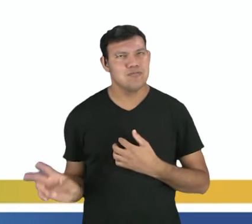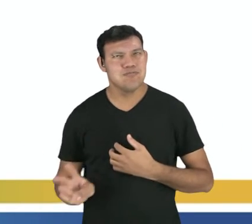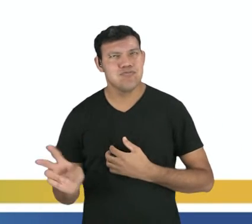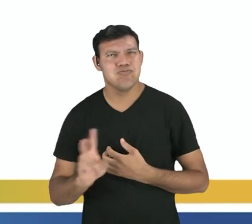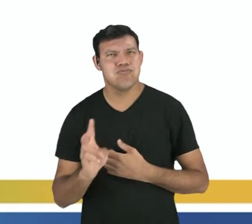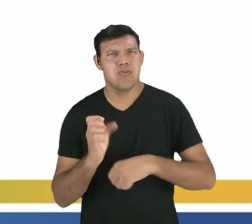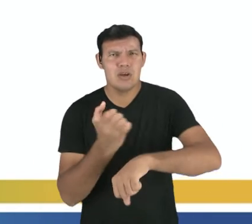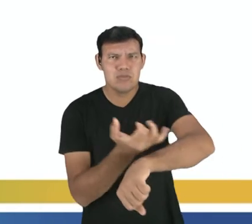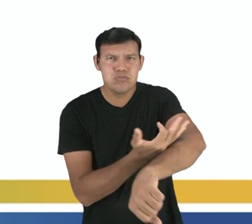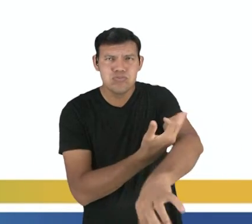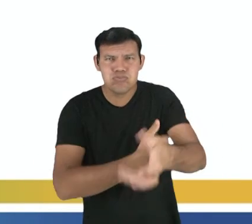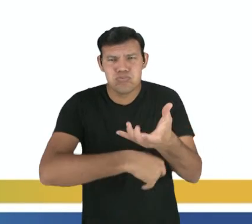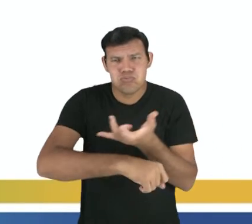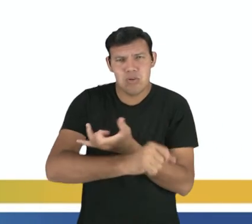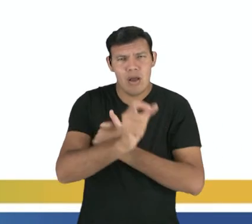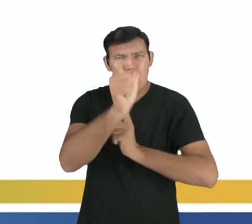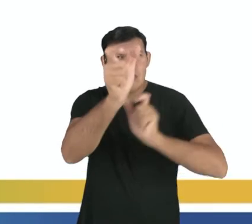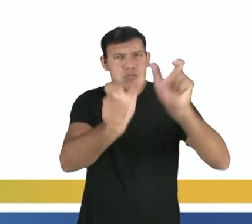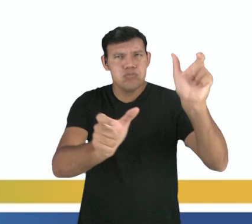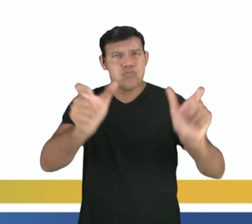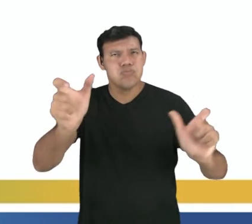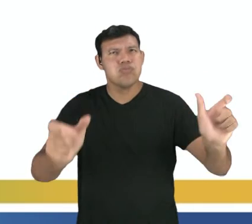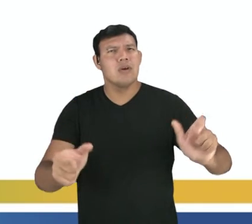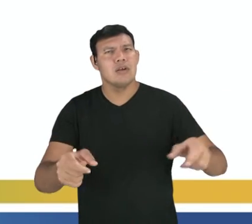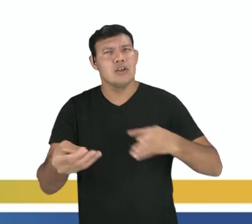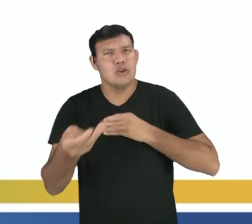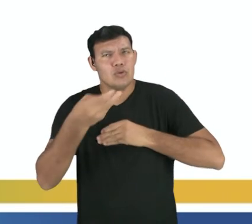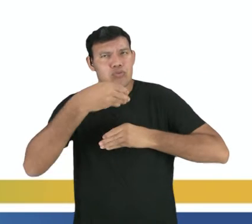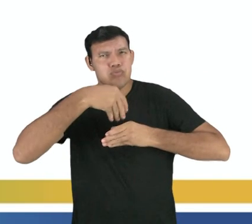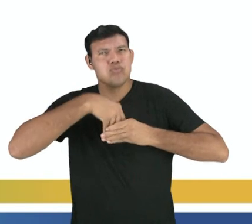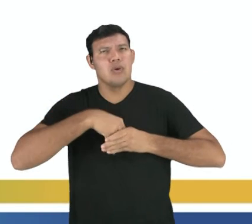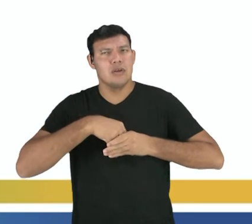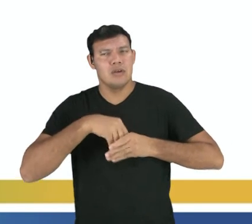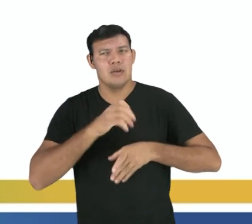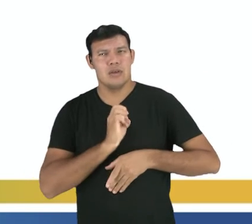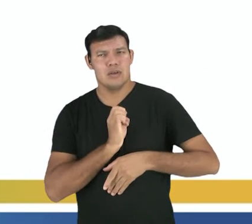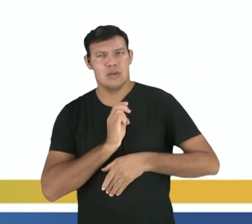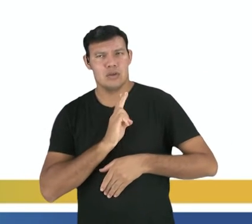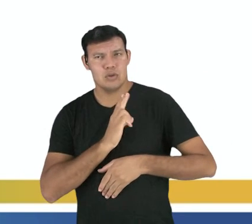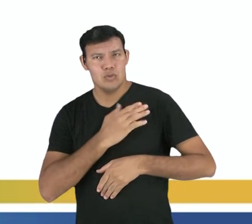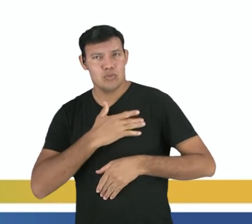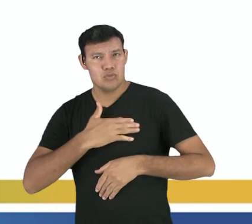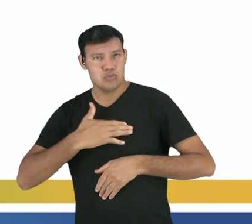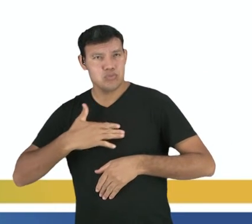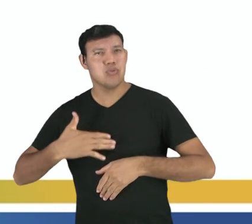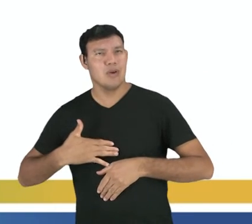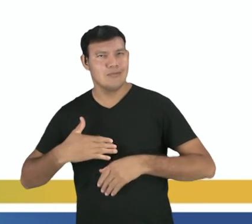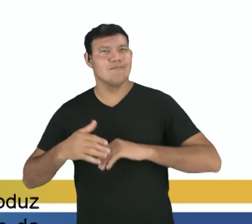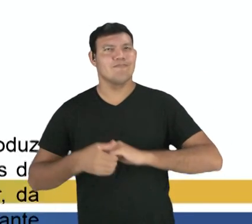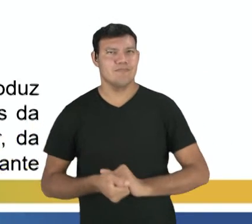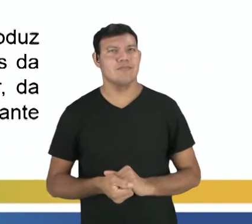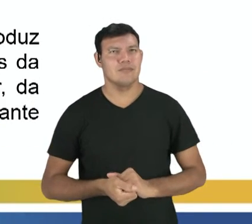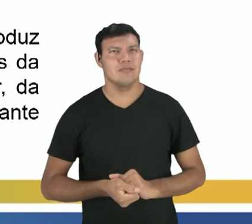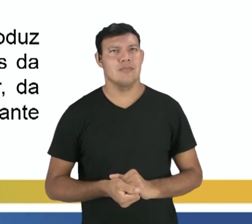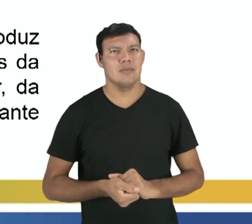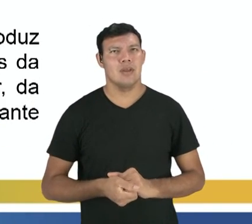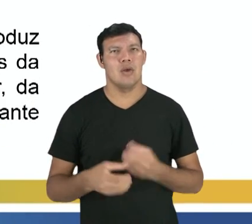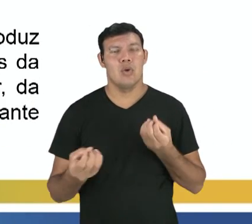é focado a si, né, o seu ego. É dessa maneira que os poetas se colocavam como centro do